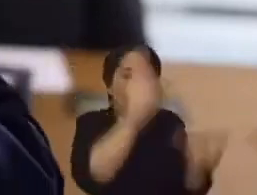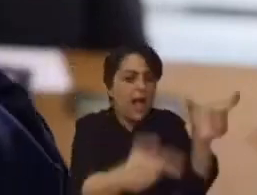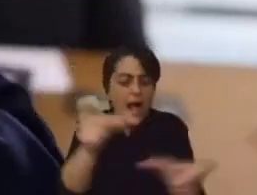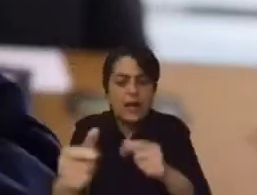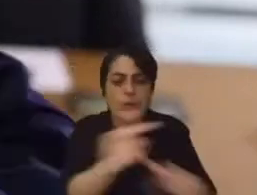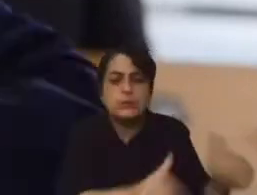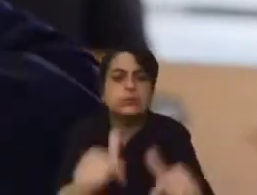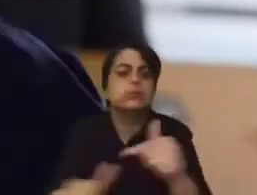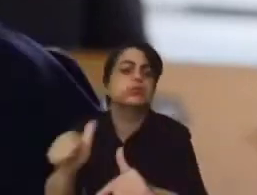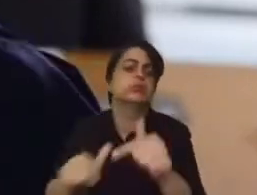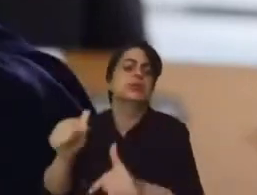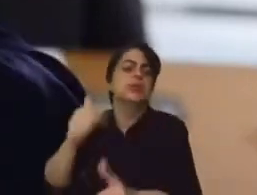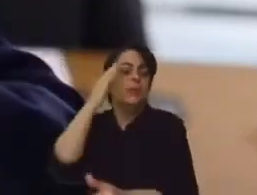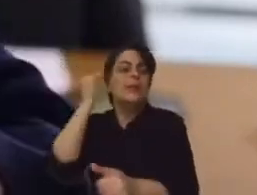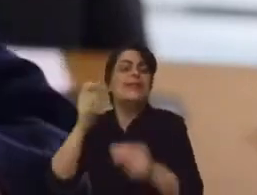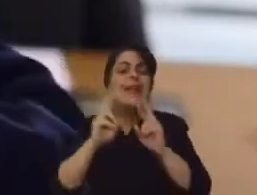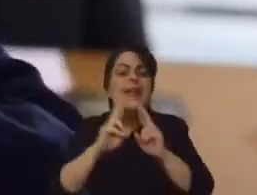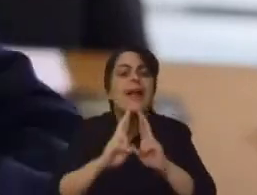às pessoas